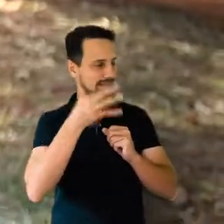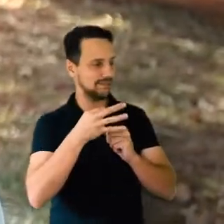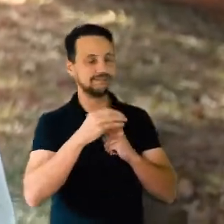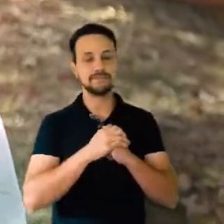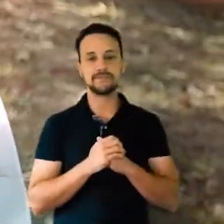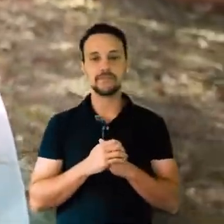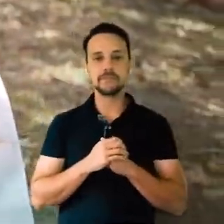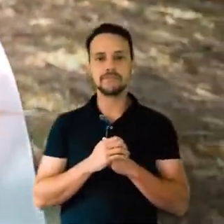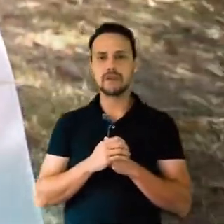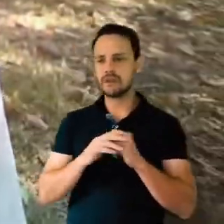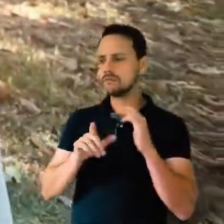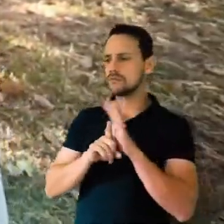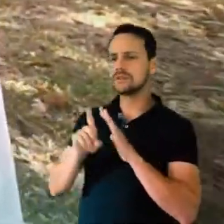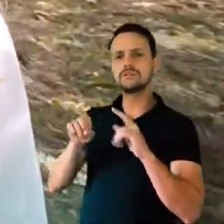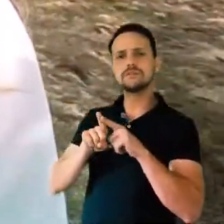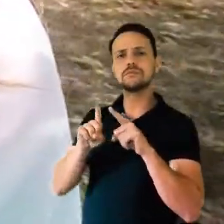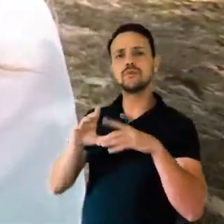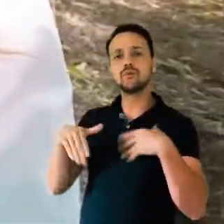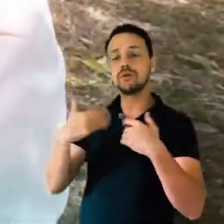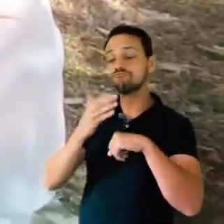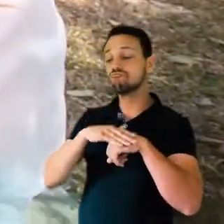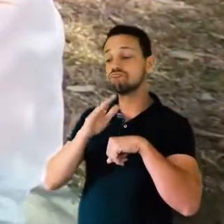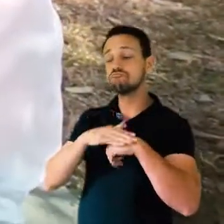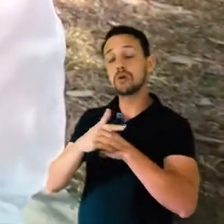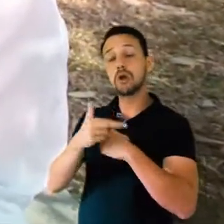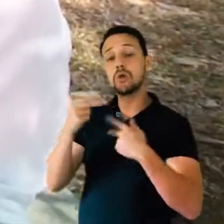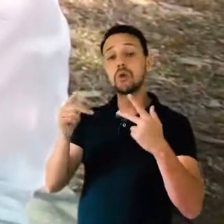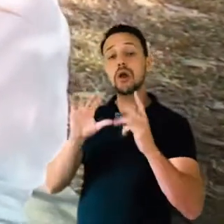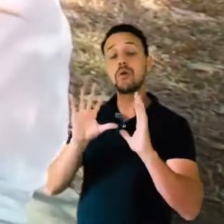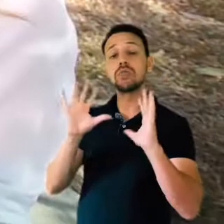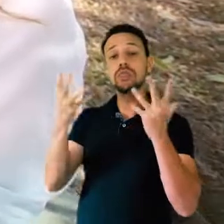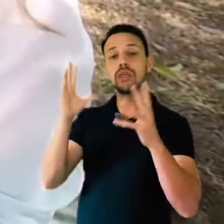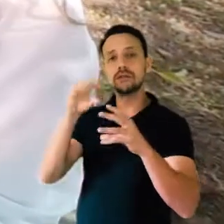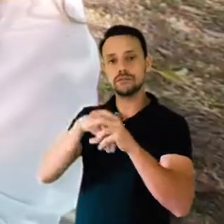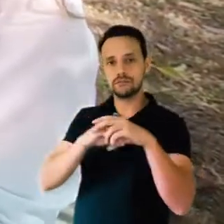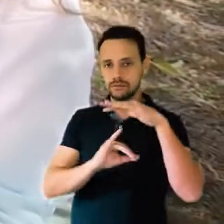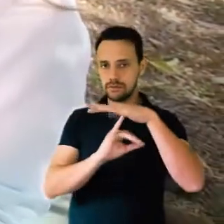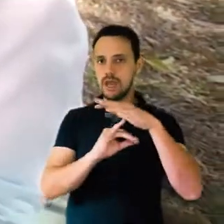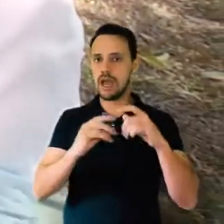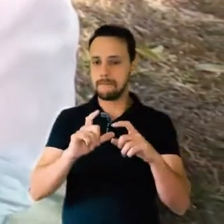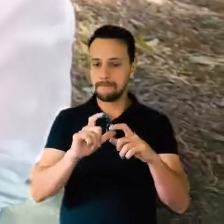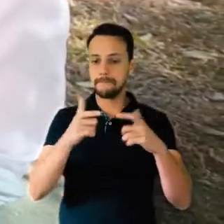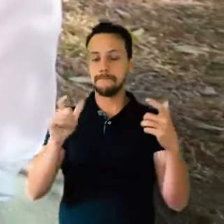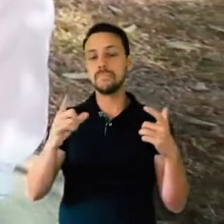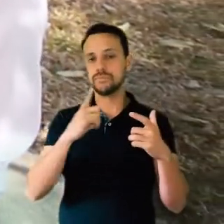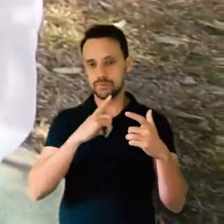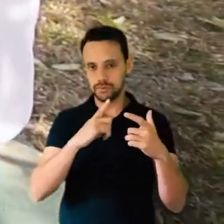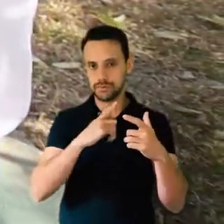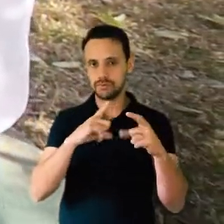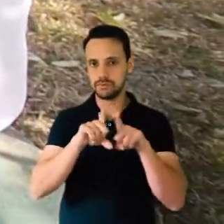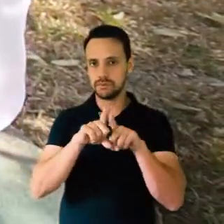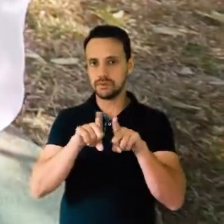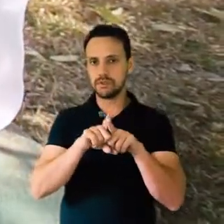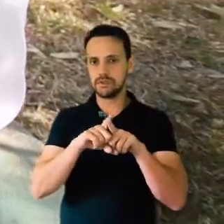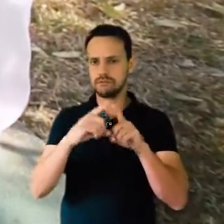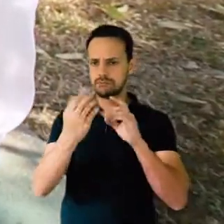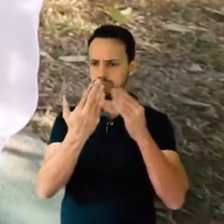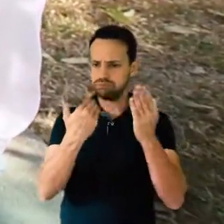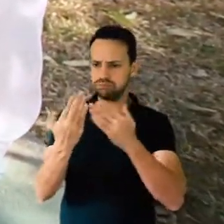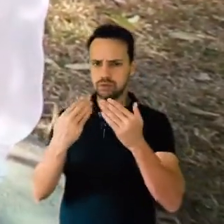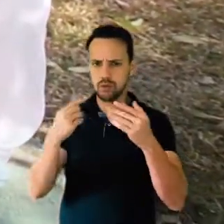certeza. O Isis, e vamos falar das atividades alimentares que acontecem aqui dentro da instituição, uhum, e na maioria das vezes também